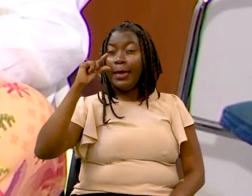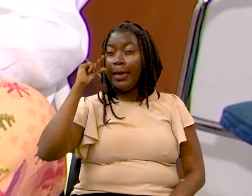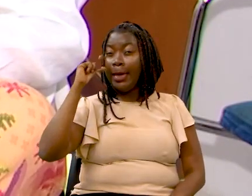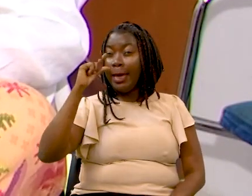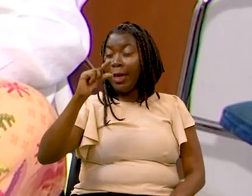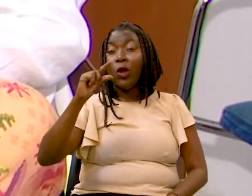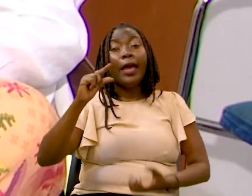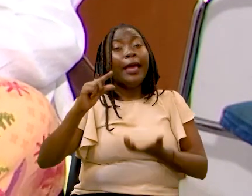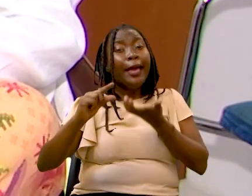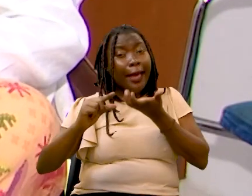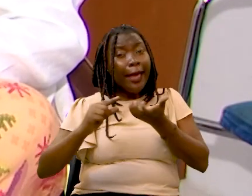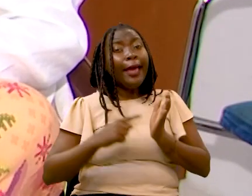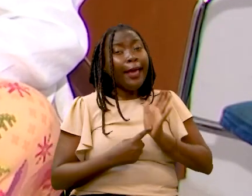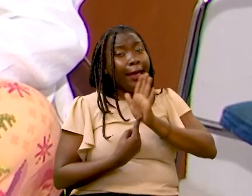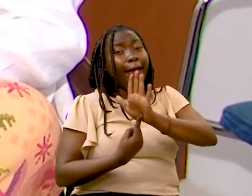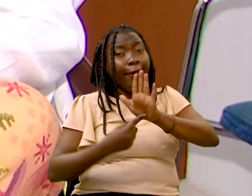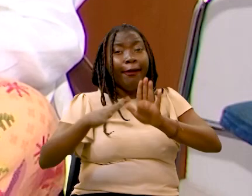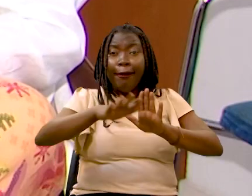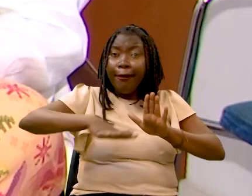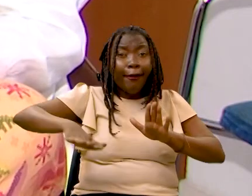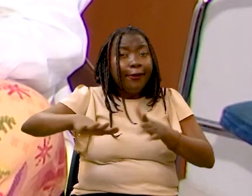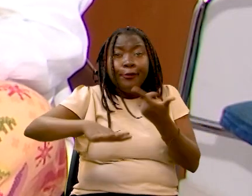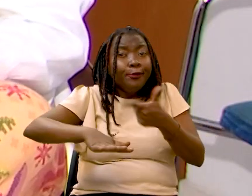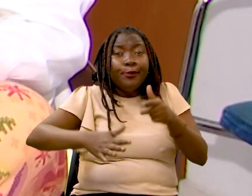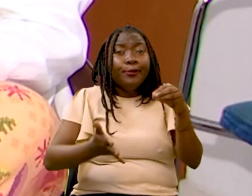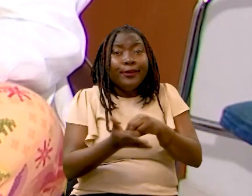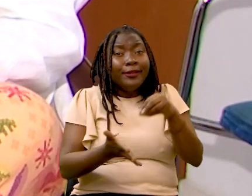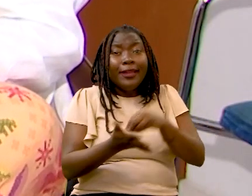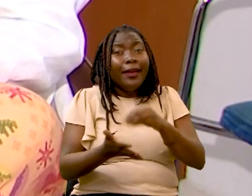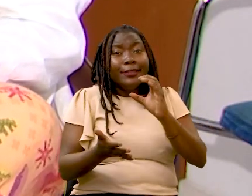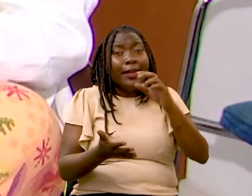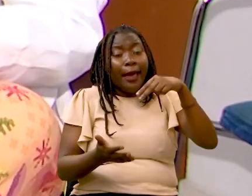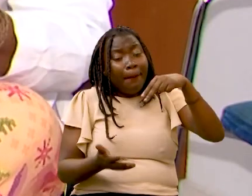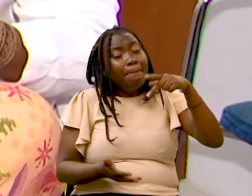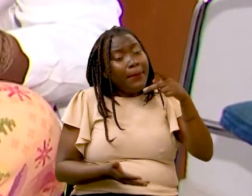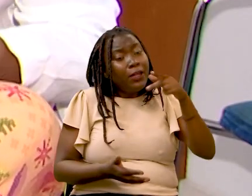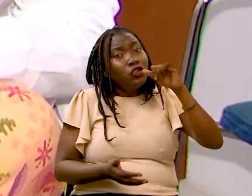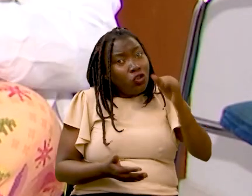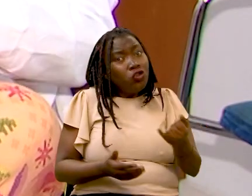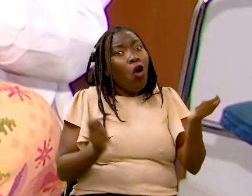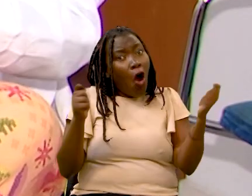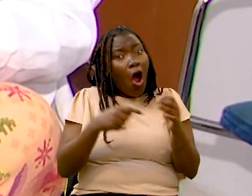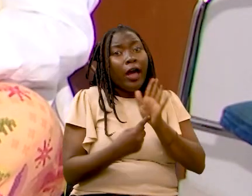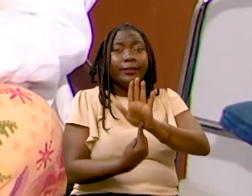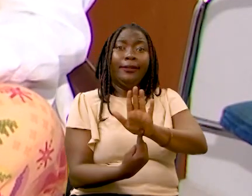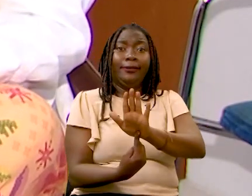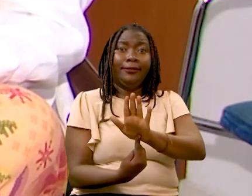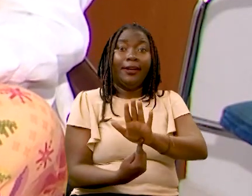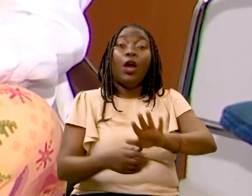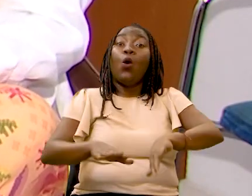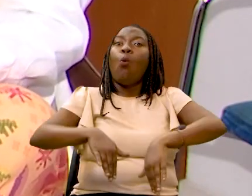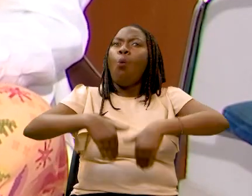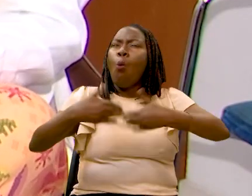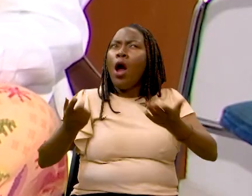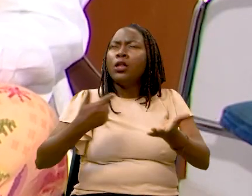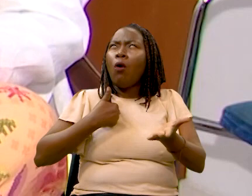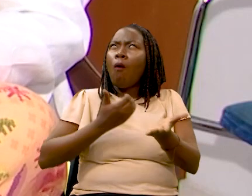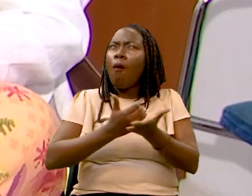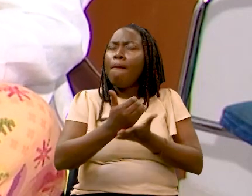projetos pequenos, querer apresentar para os espaços e não ter ali um CNPJ que eu pudesse